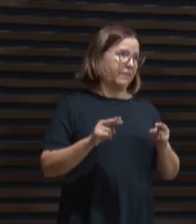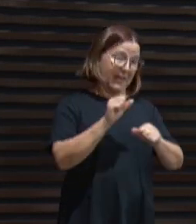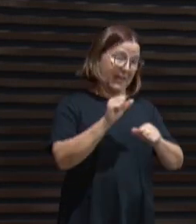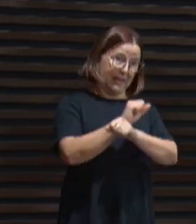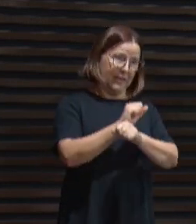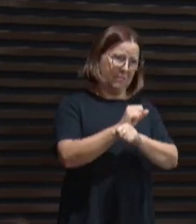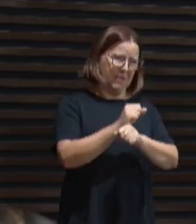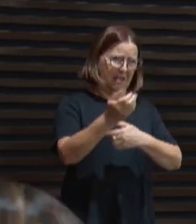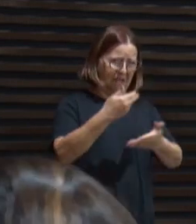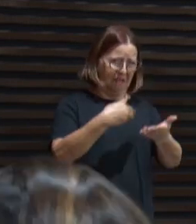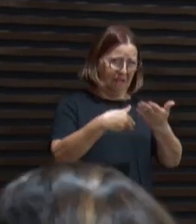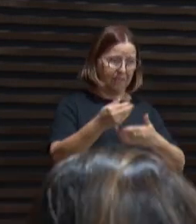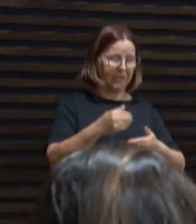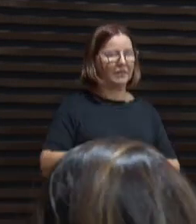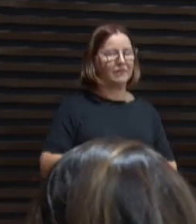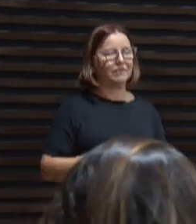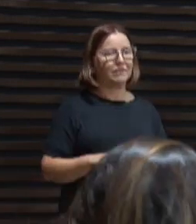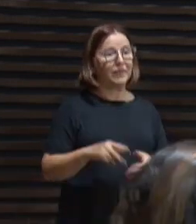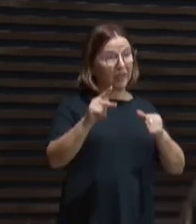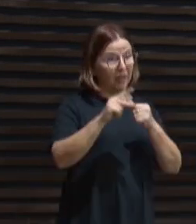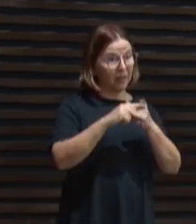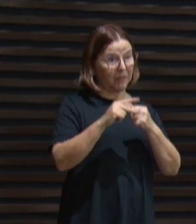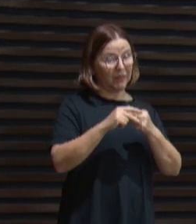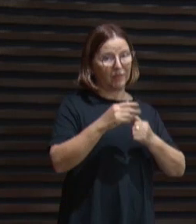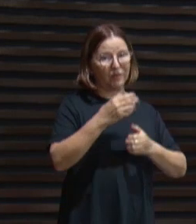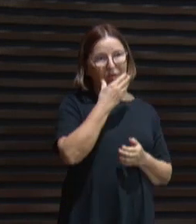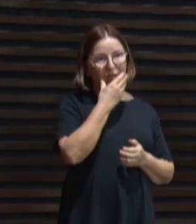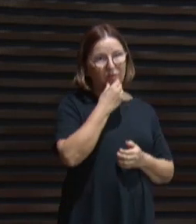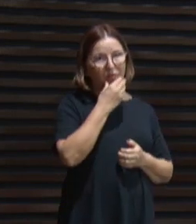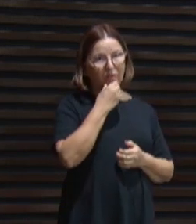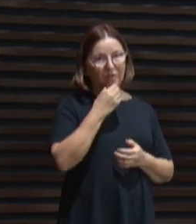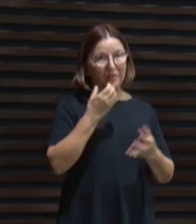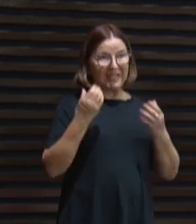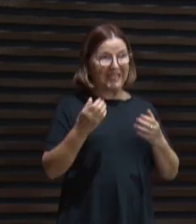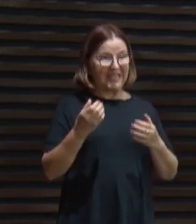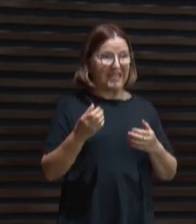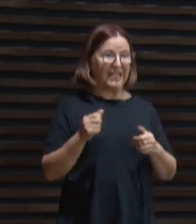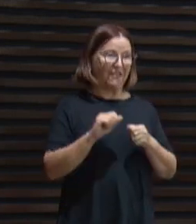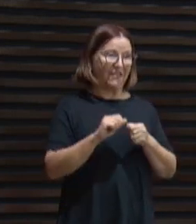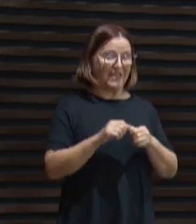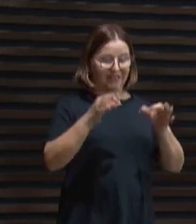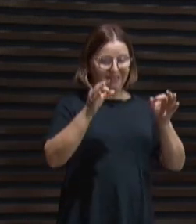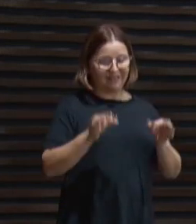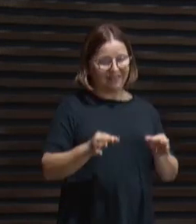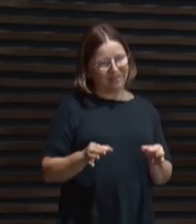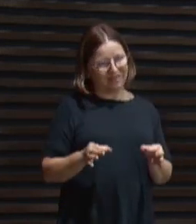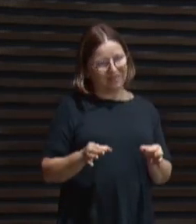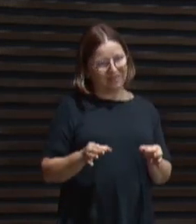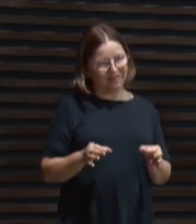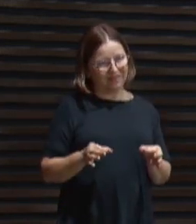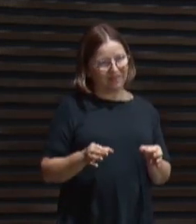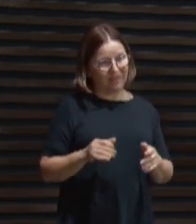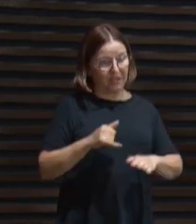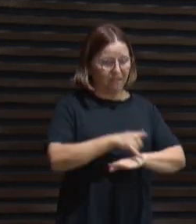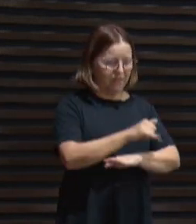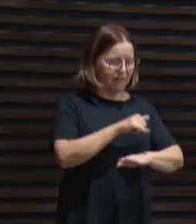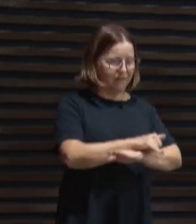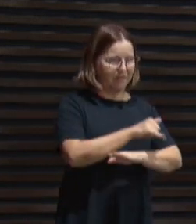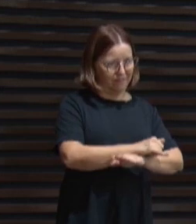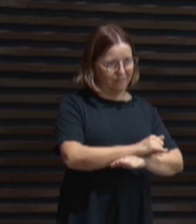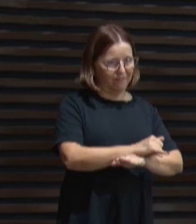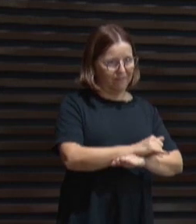e diz: não somente os pés, mas cabeça, corpo e tudo, pode lavar. E Jesus diz: Pedro, você já tomou banho, só precisa tirar a poeira do